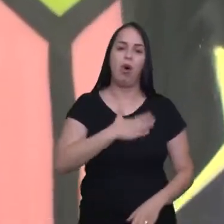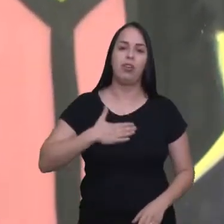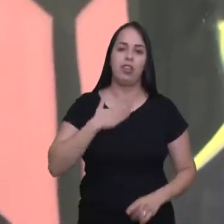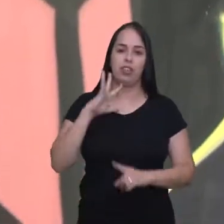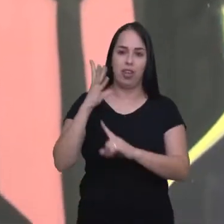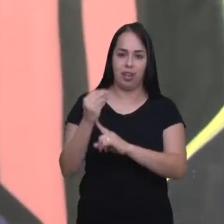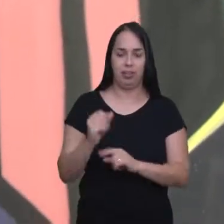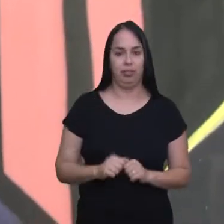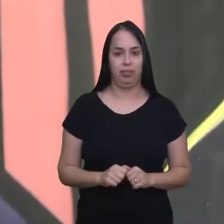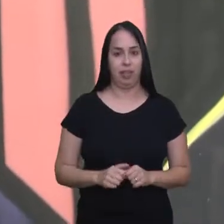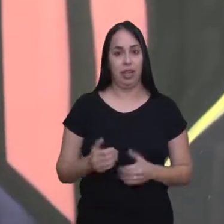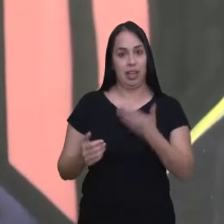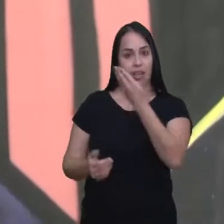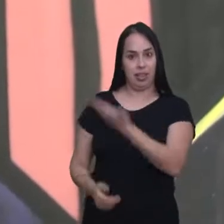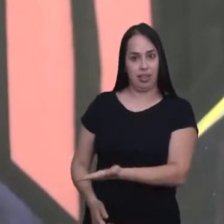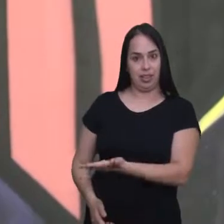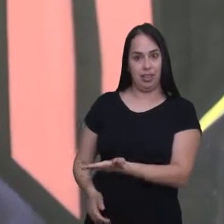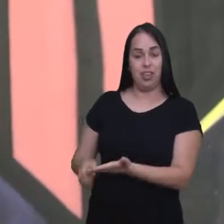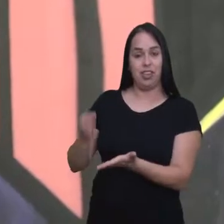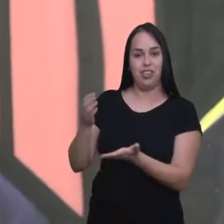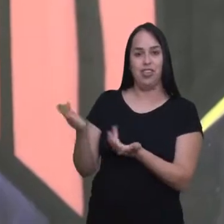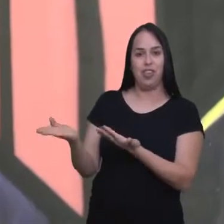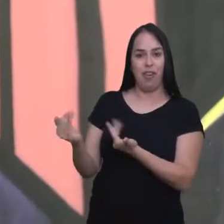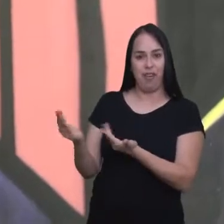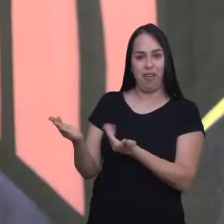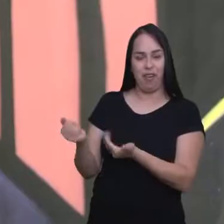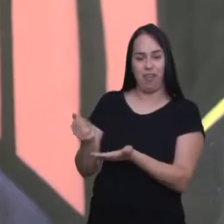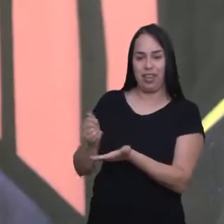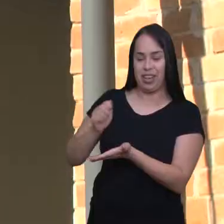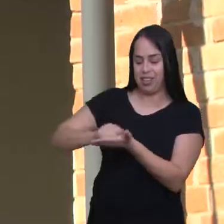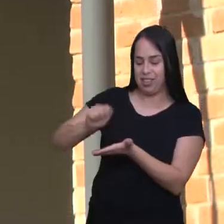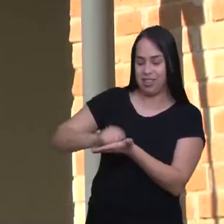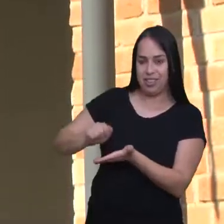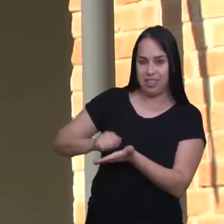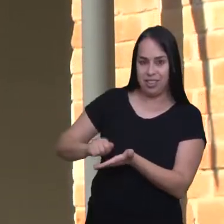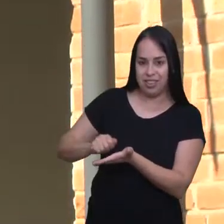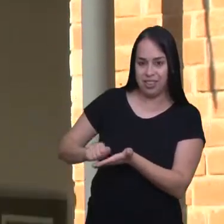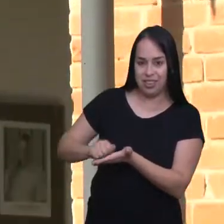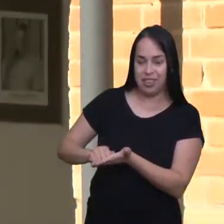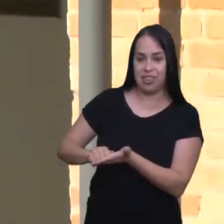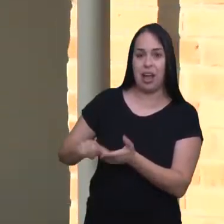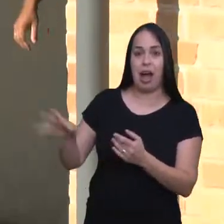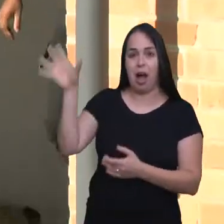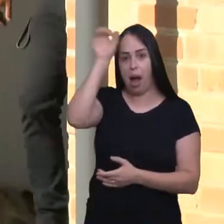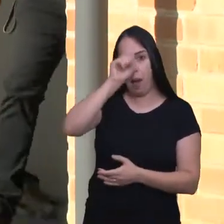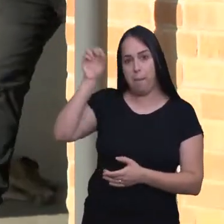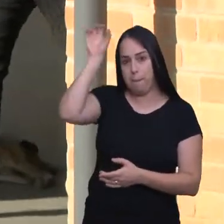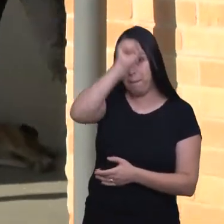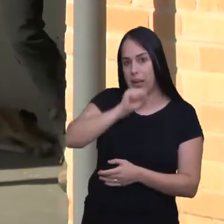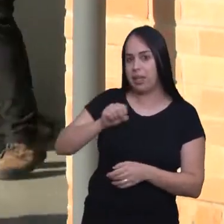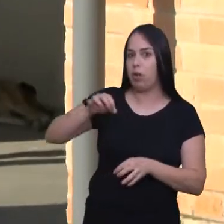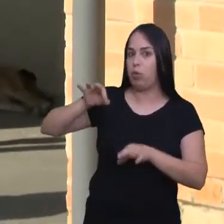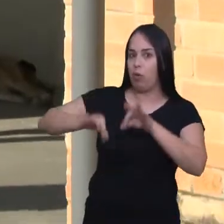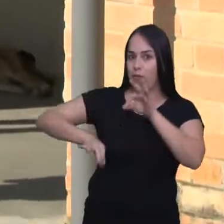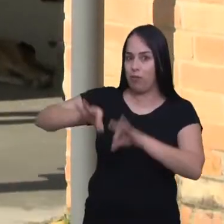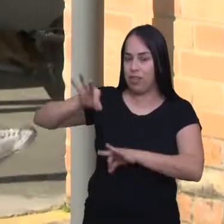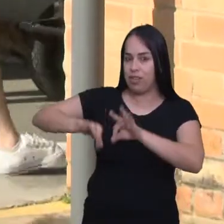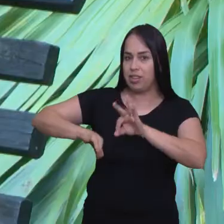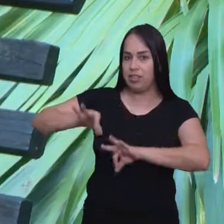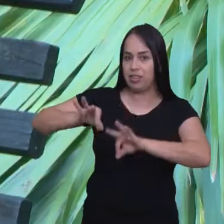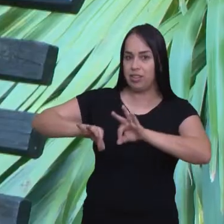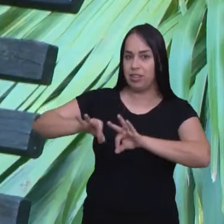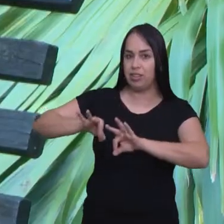A jovem escritora Ana Caroline encontrou em Santana, nas oficinas culturais da Fundação Cassiano Ricardo,